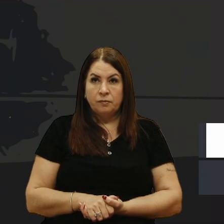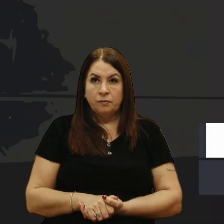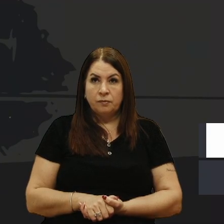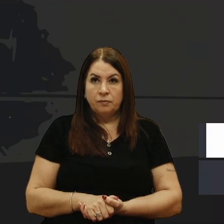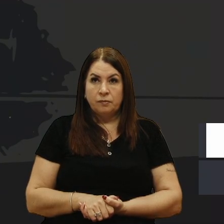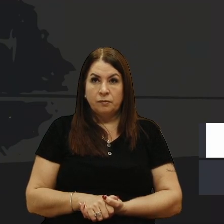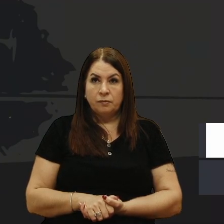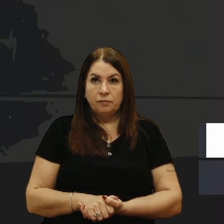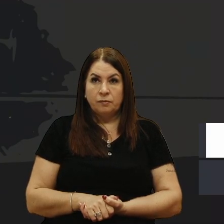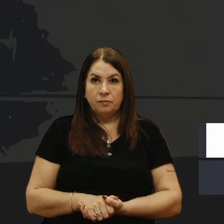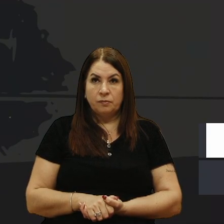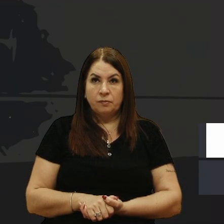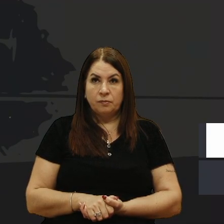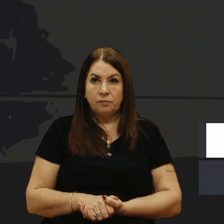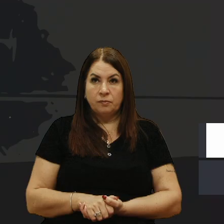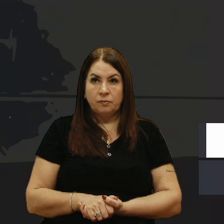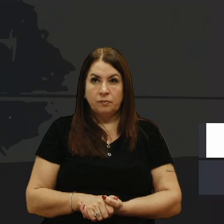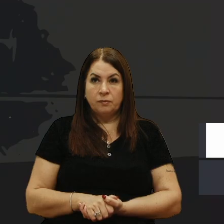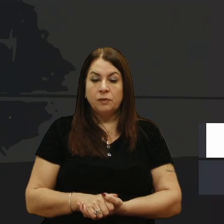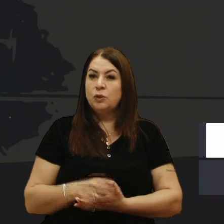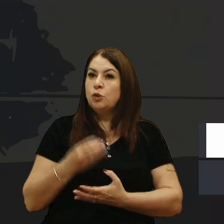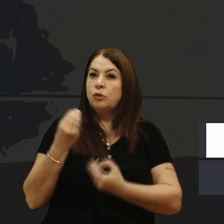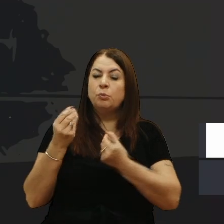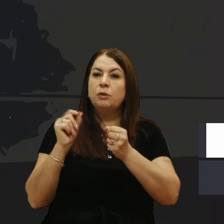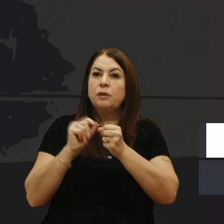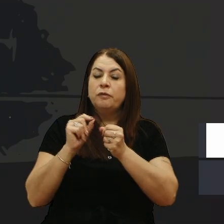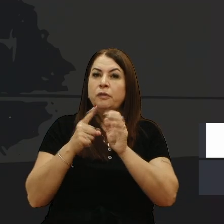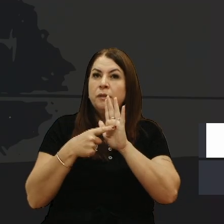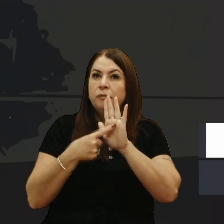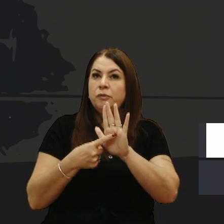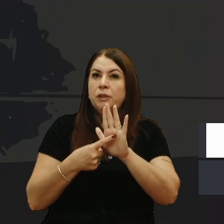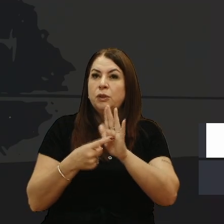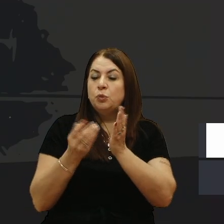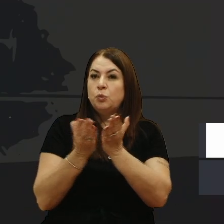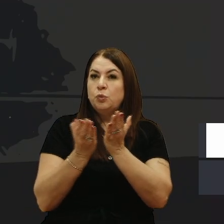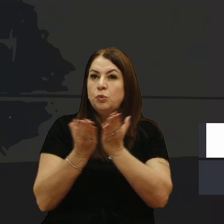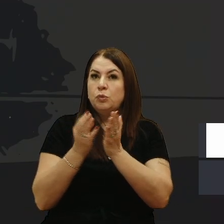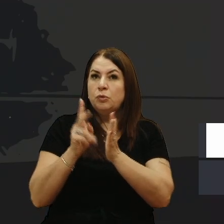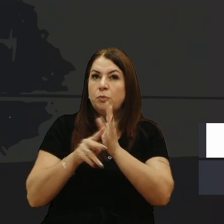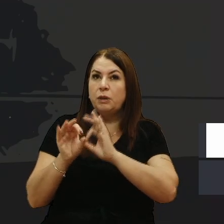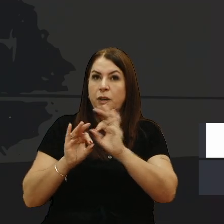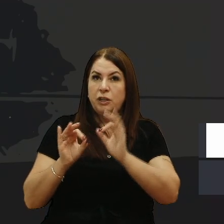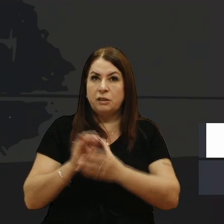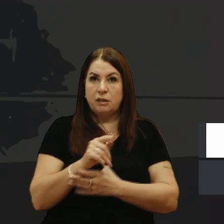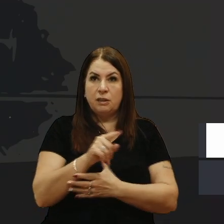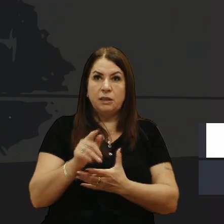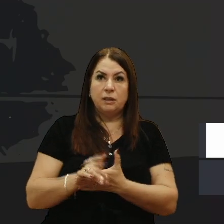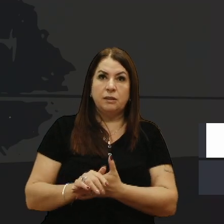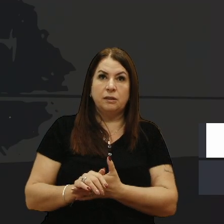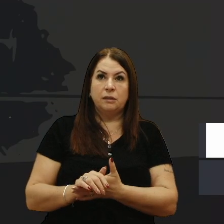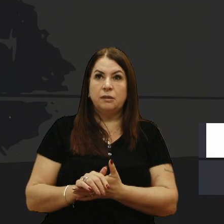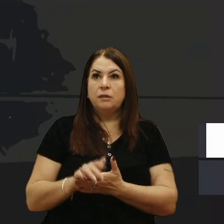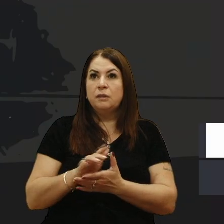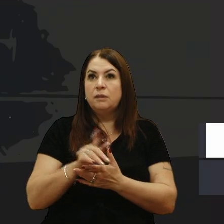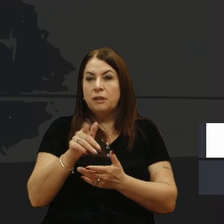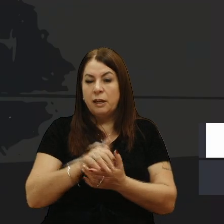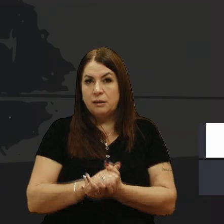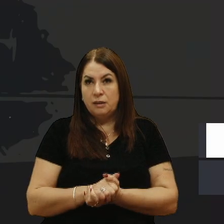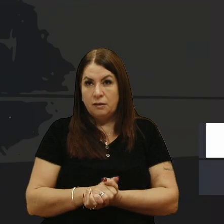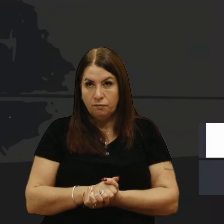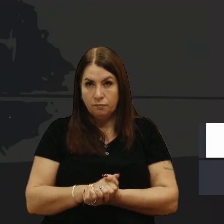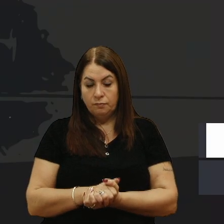Aqui só para demonstrar como é que é feito um estudo ou um projeto de uma interseção.